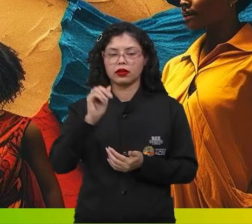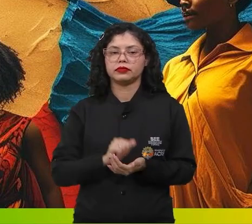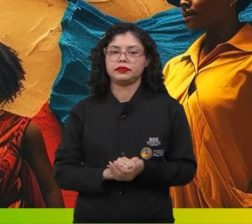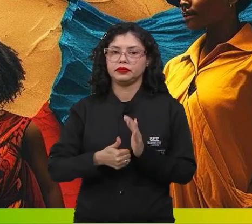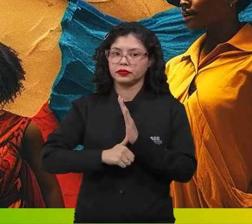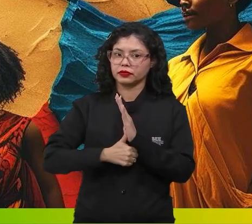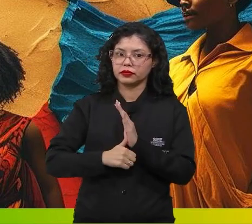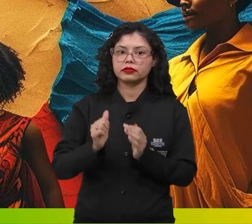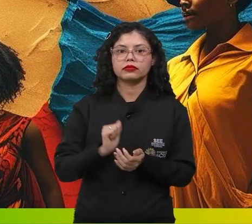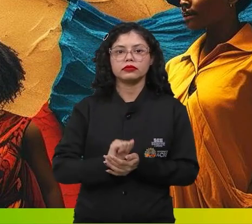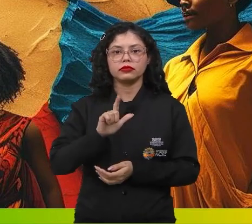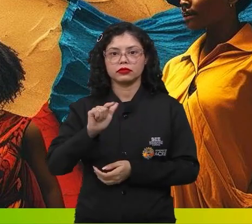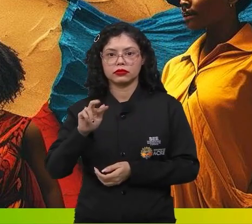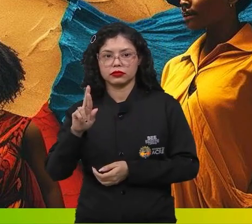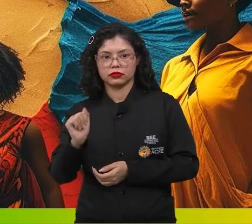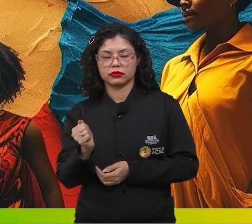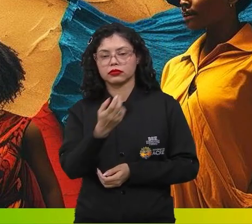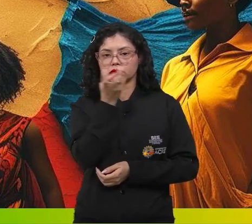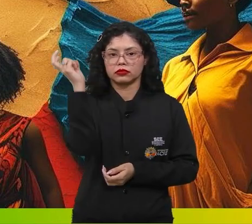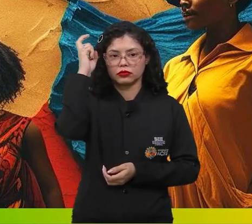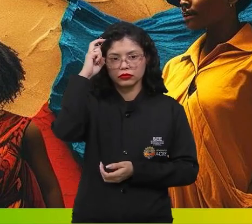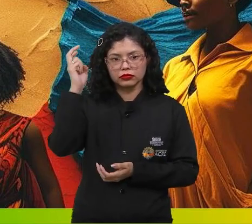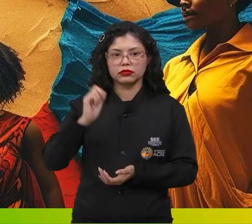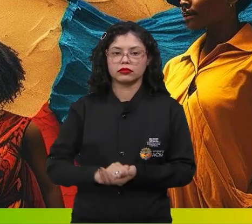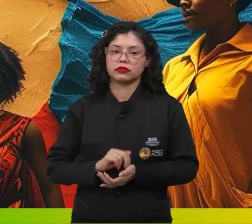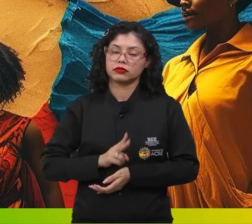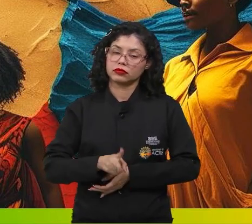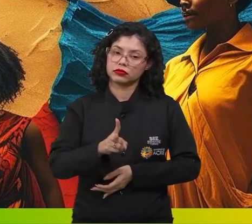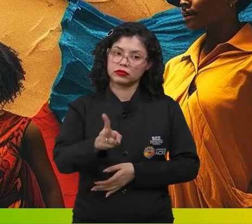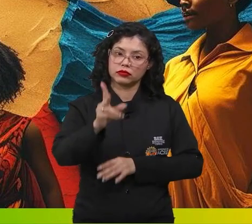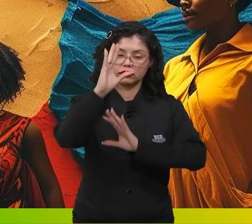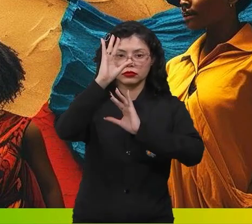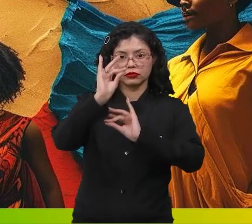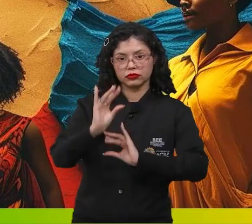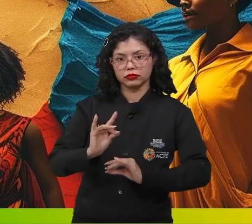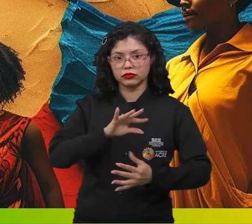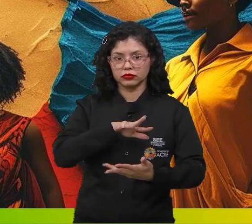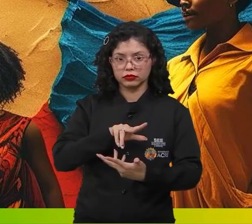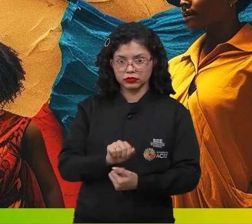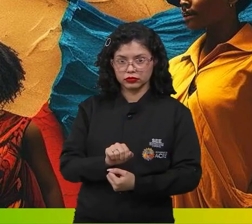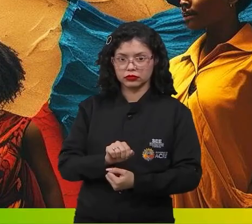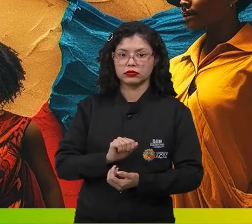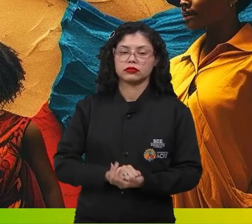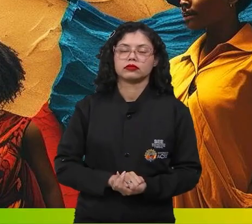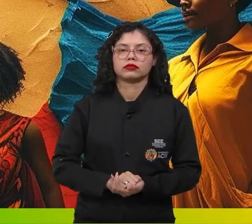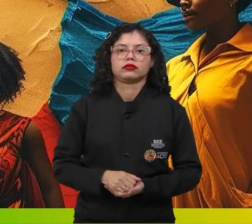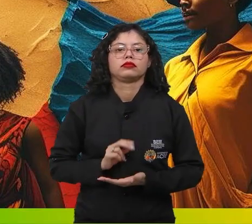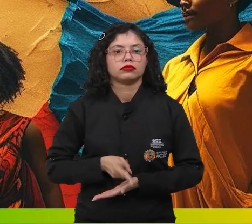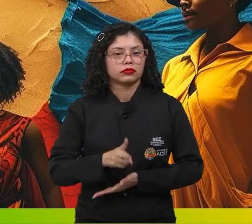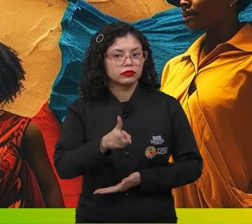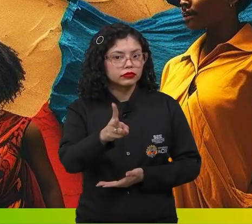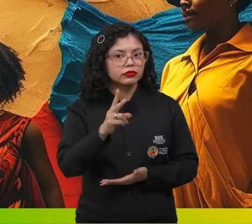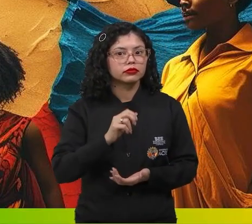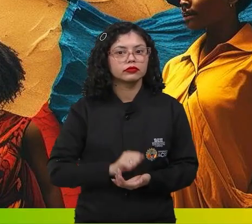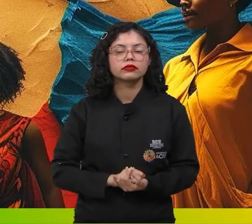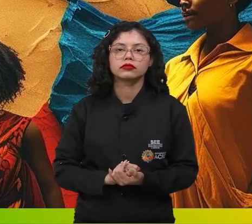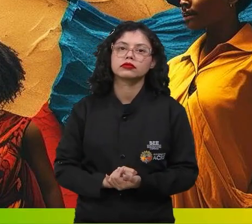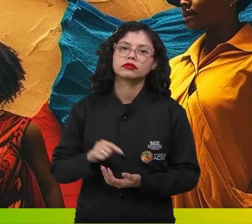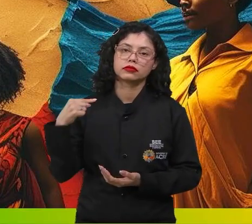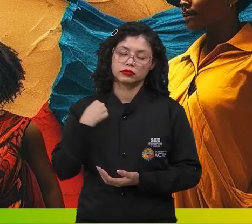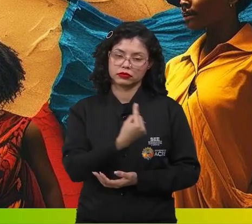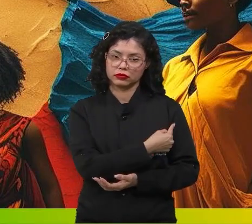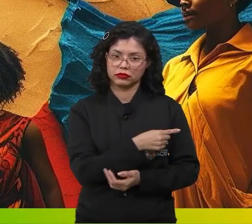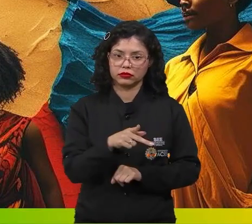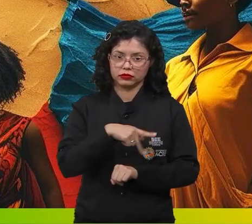histórias, identidades e legados culturais que continuam a moldar o mundo e continuam a moldar o